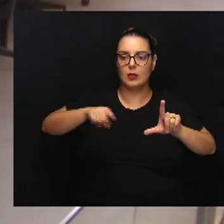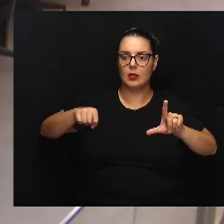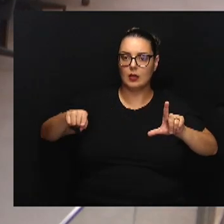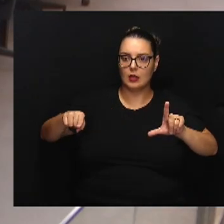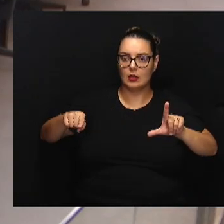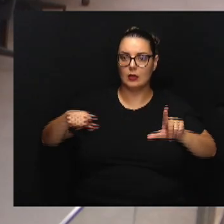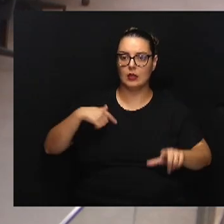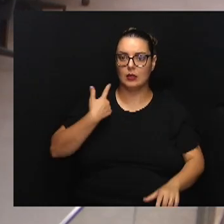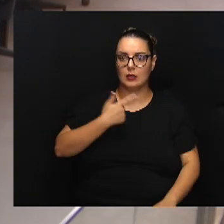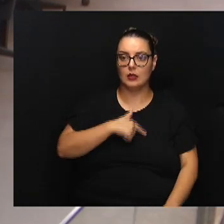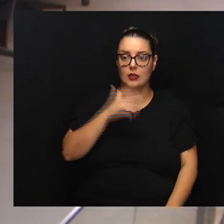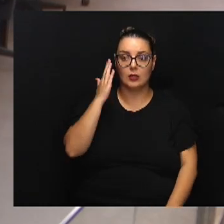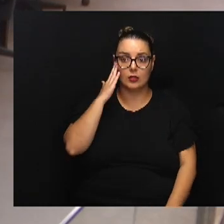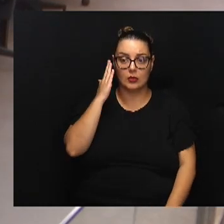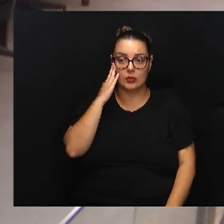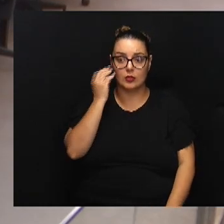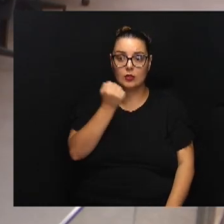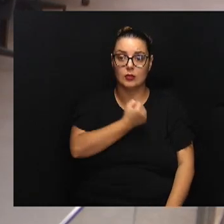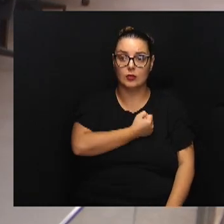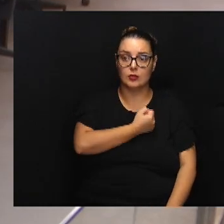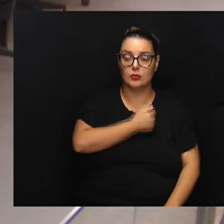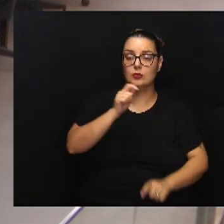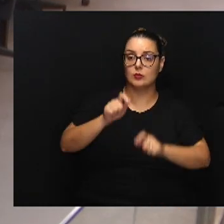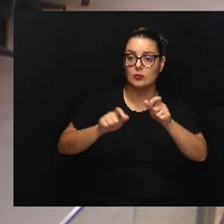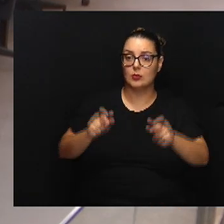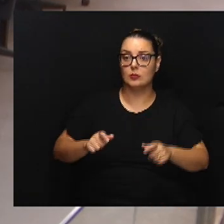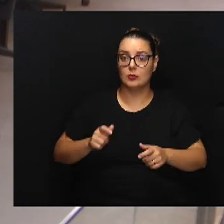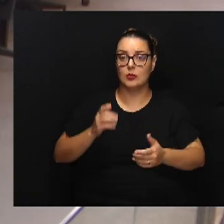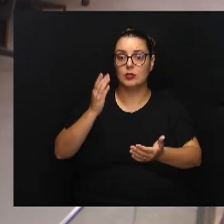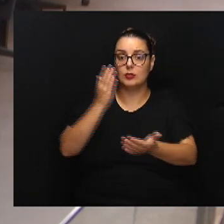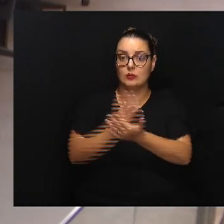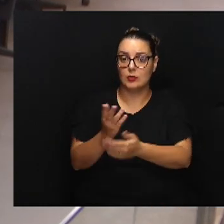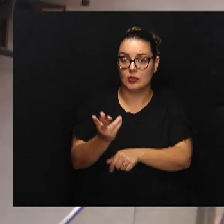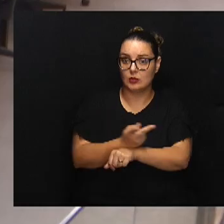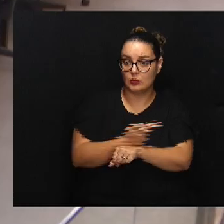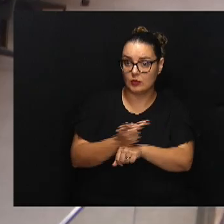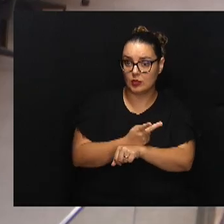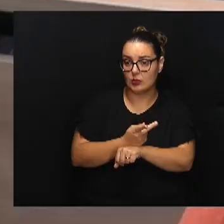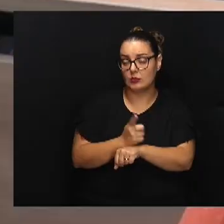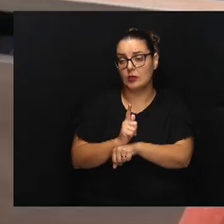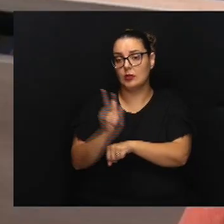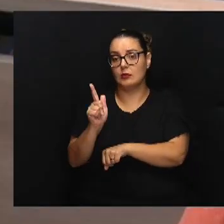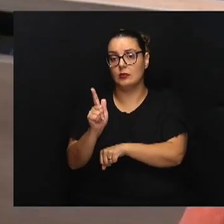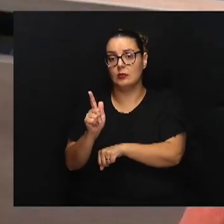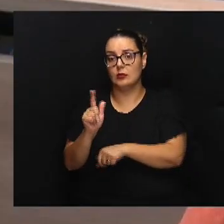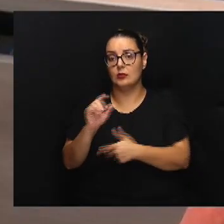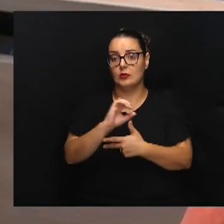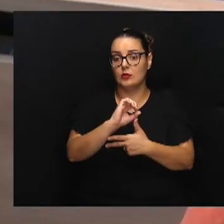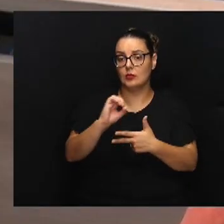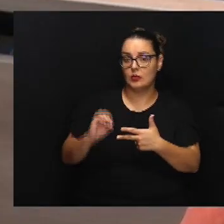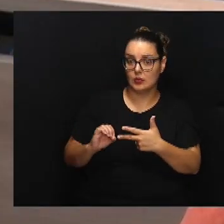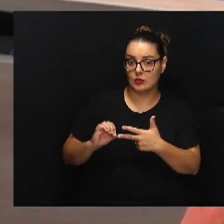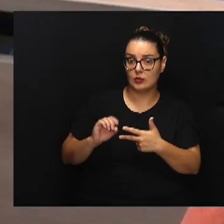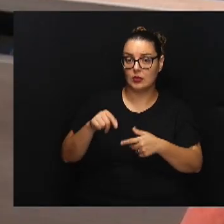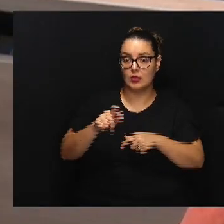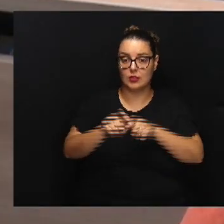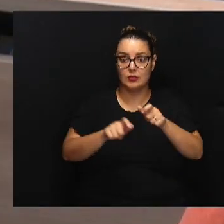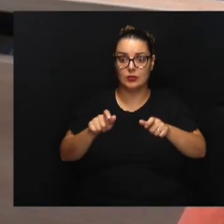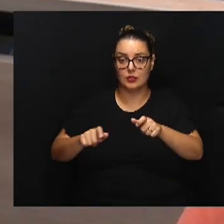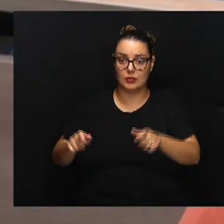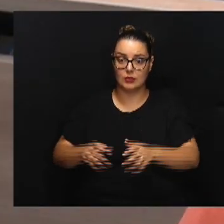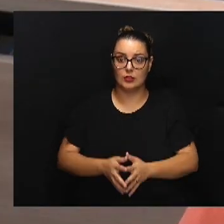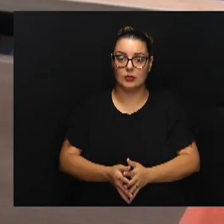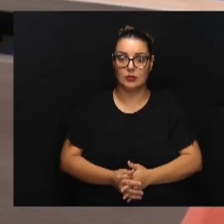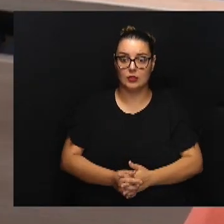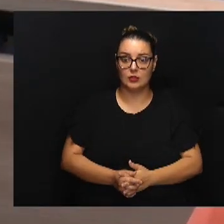gente saiba se o número de pessoas que deixou de procurar o ensino superior através do Enem foram de pessoas